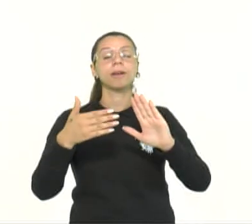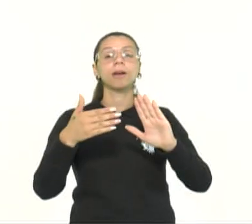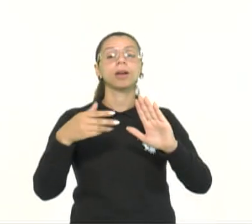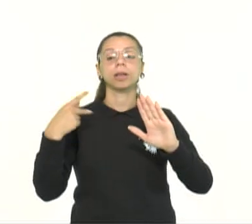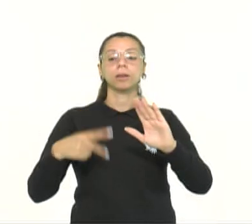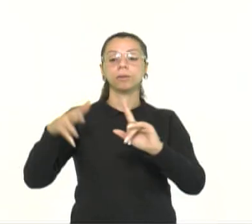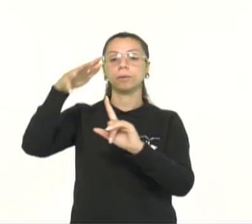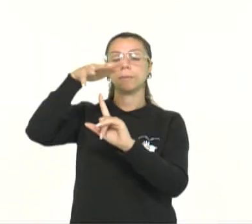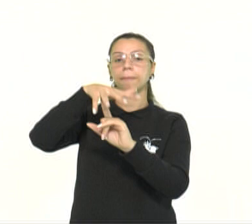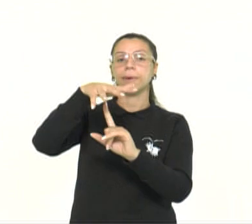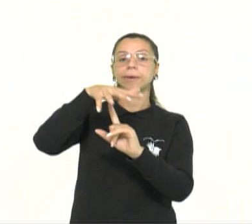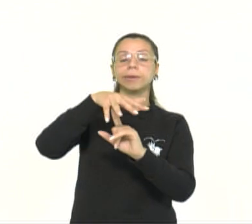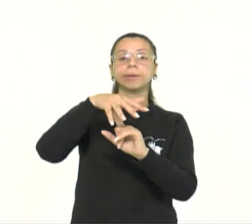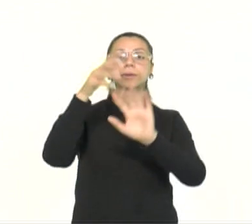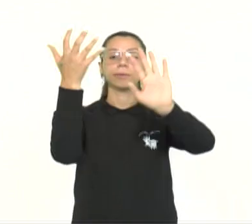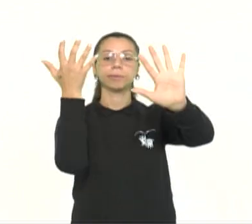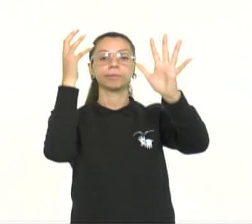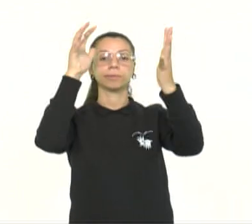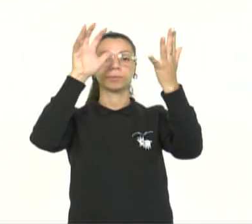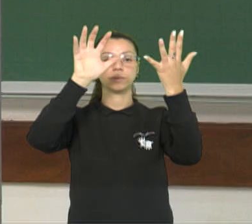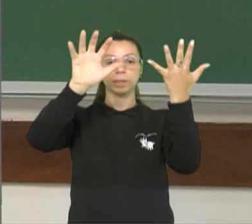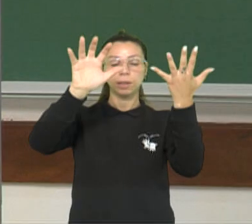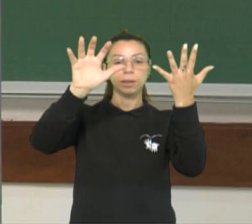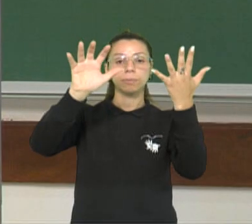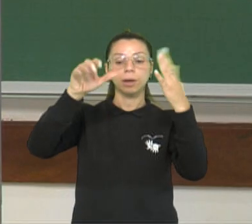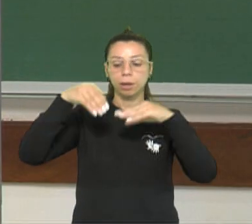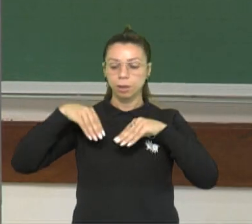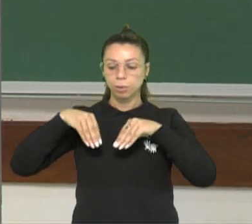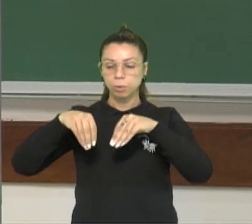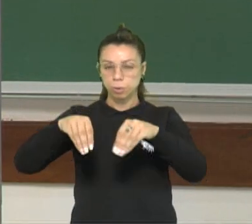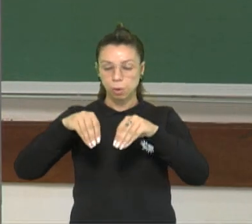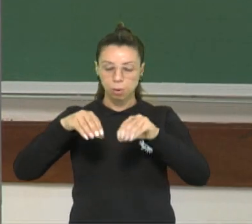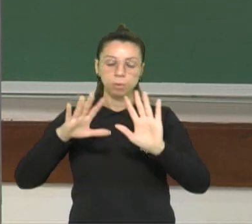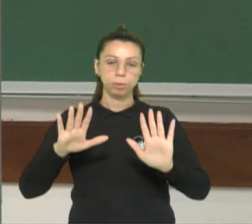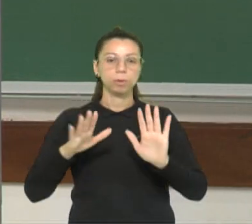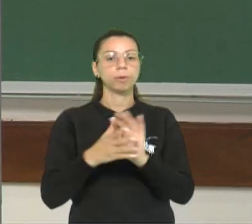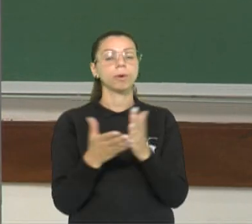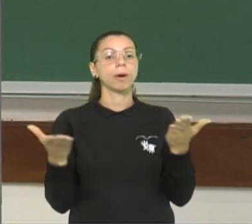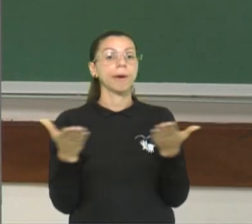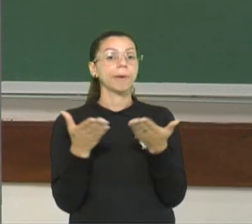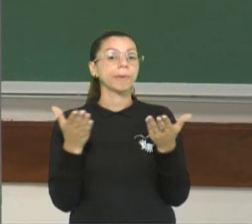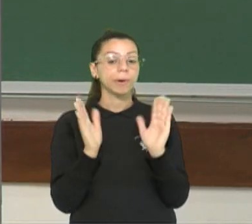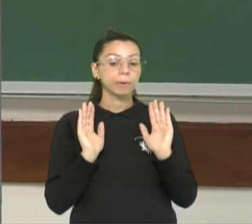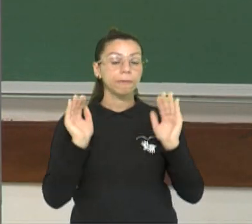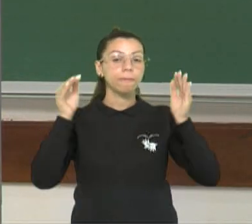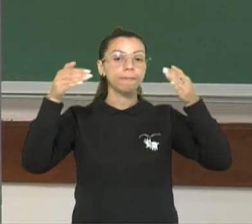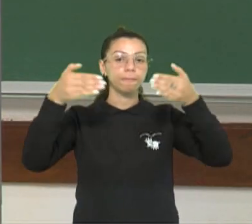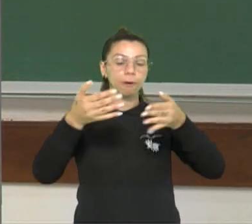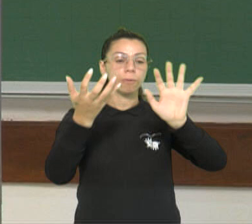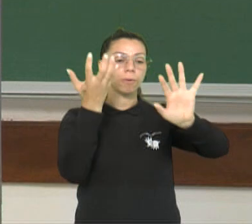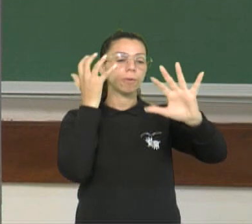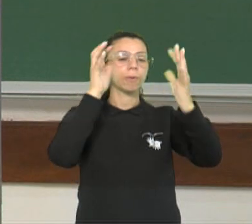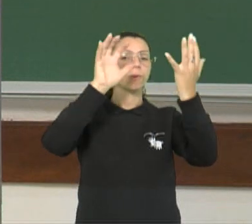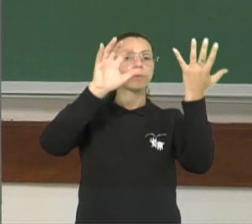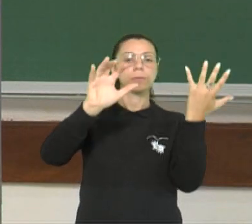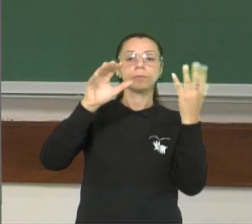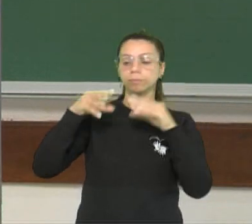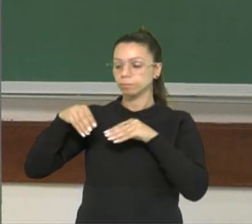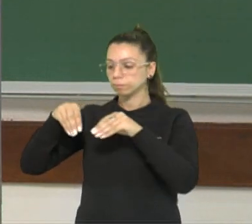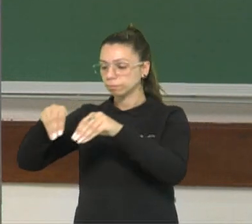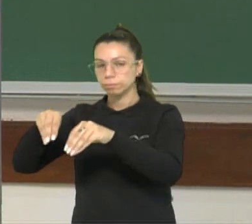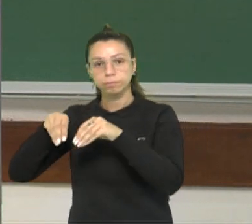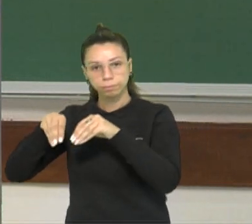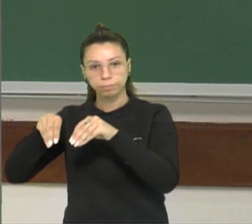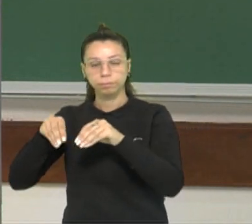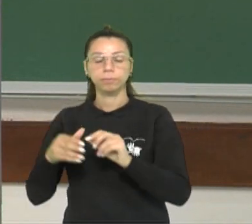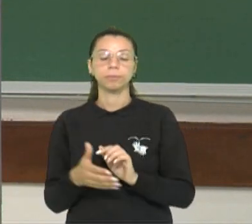Paraná com ênfase no clima e no solo. Então a gente vai falar um pouquinho dos aspectos físicos do nosso estado, mas nós vamos enfatizar em